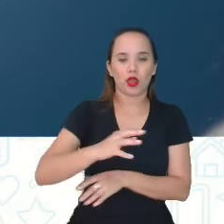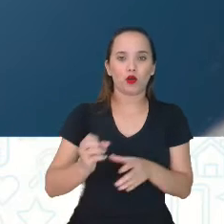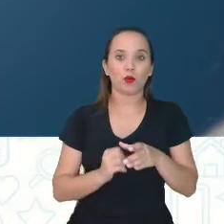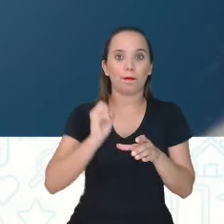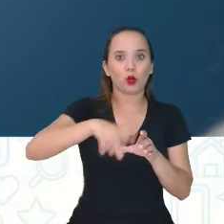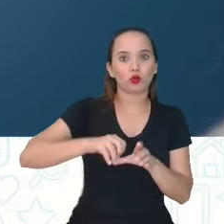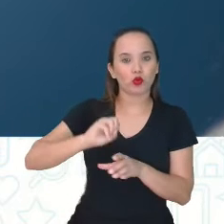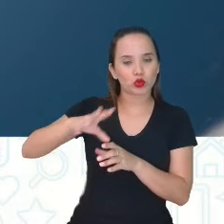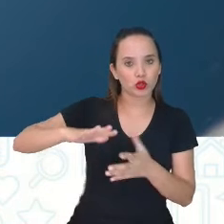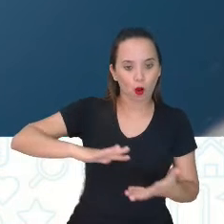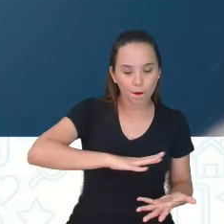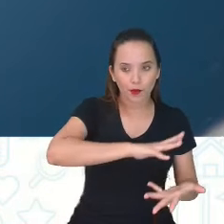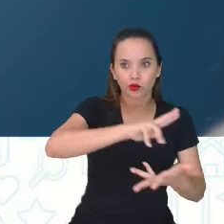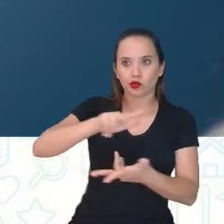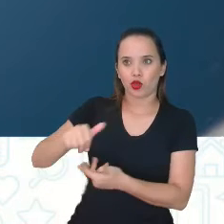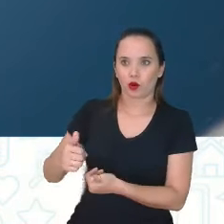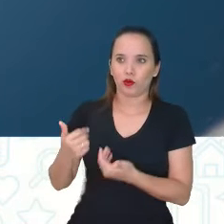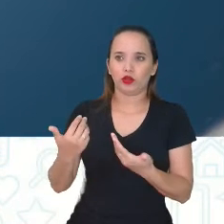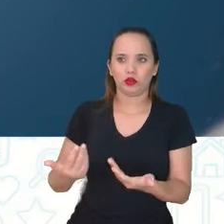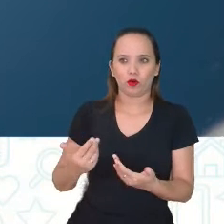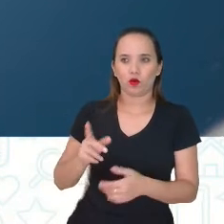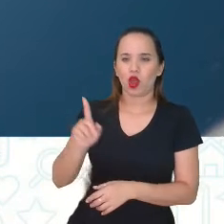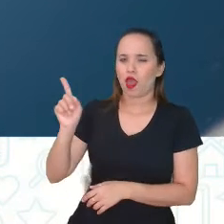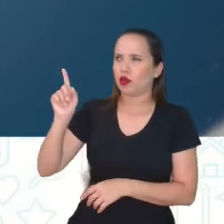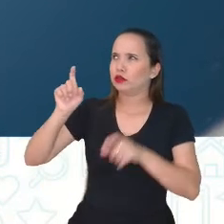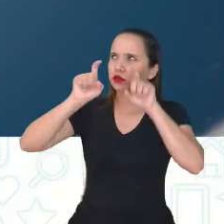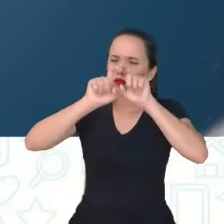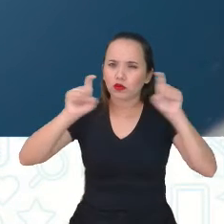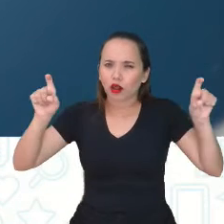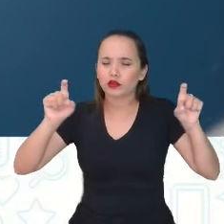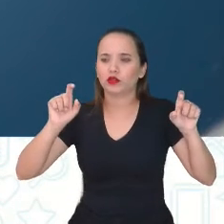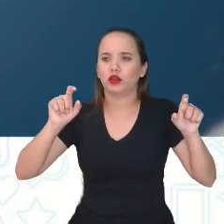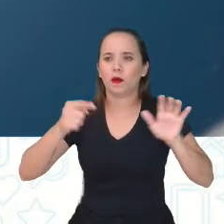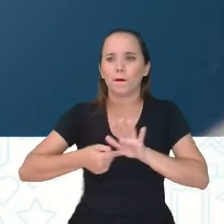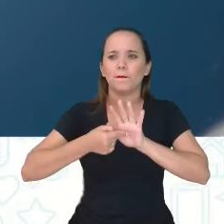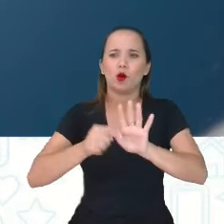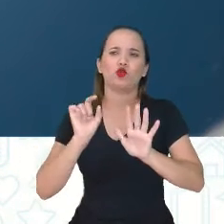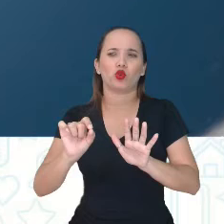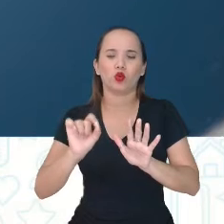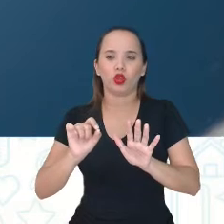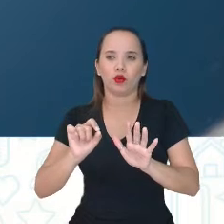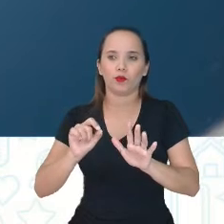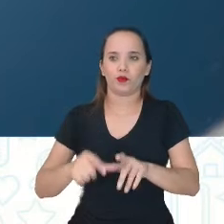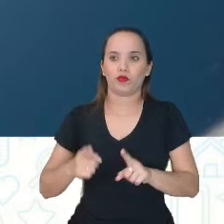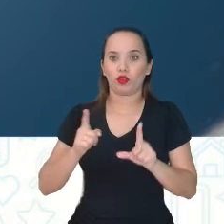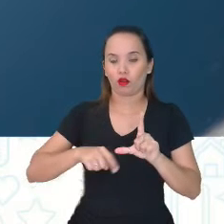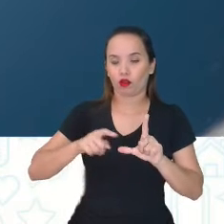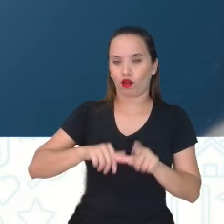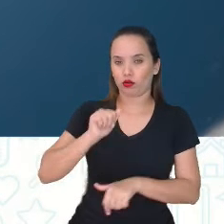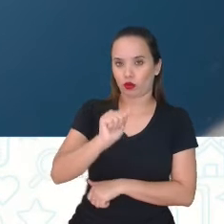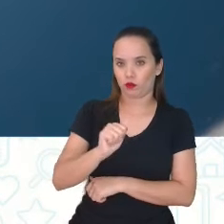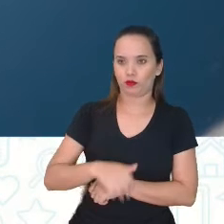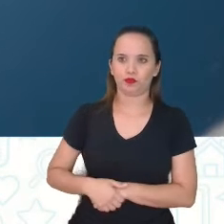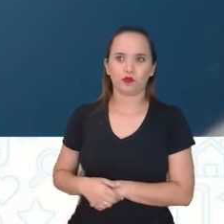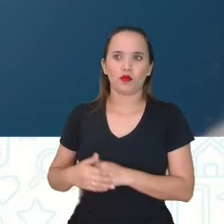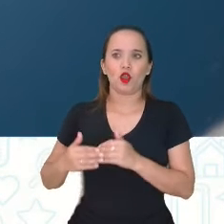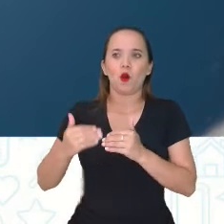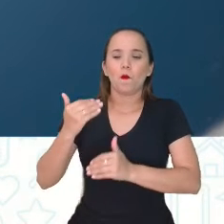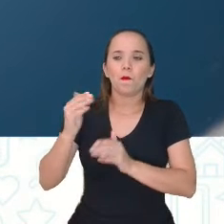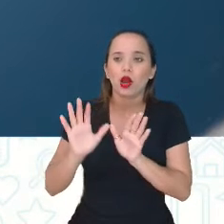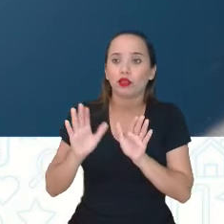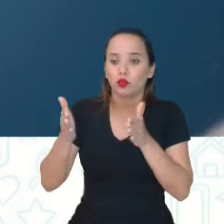indica a etapa de formação da agricultura extensiva, será? Será, minha gente? A expansão das atividades